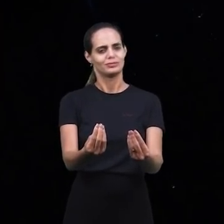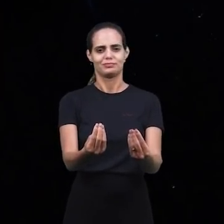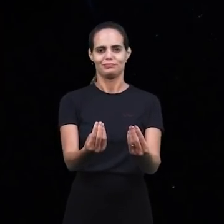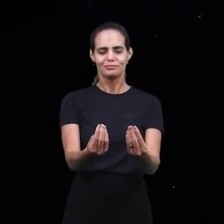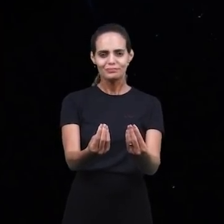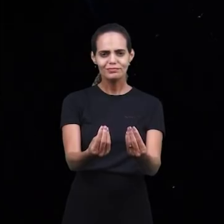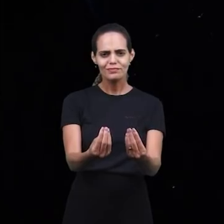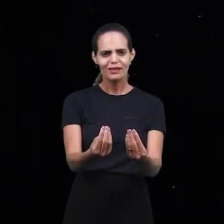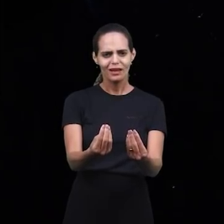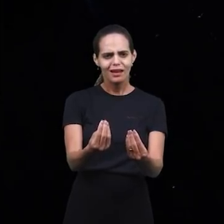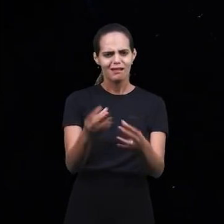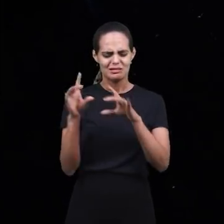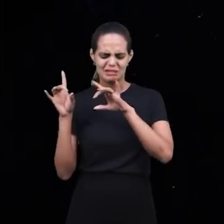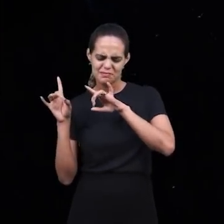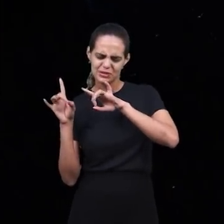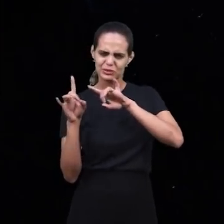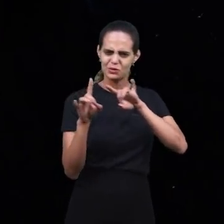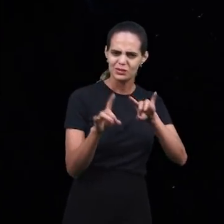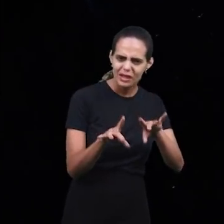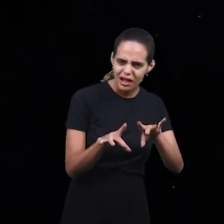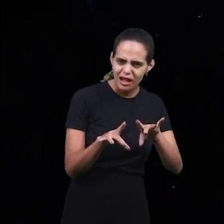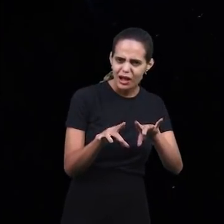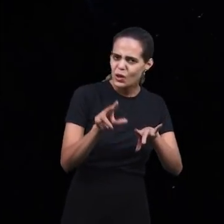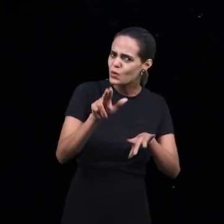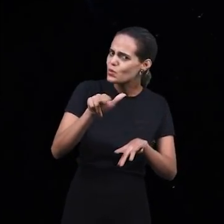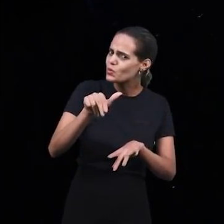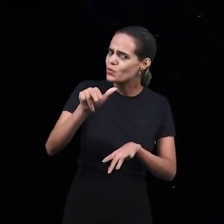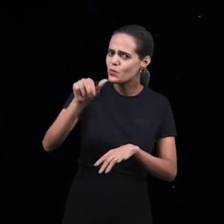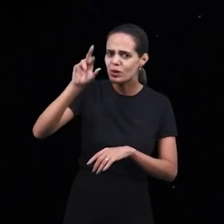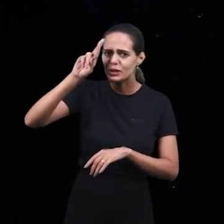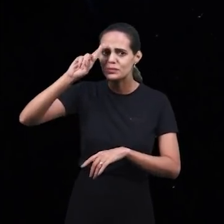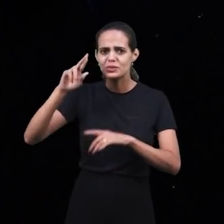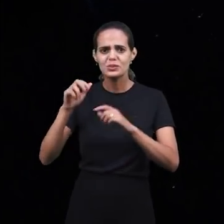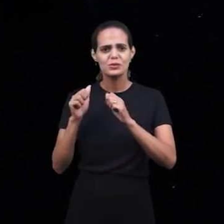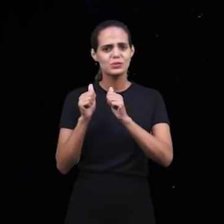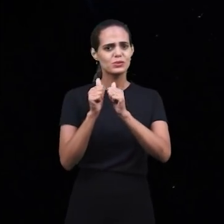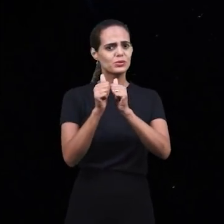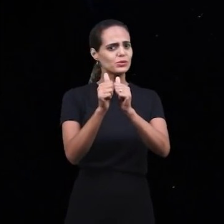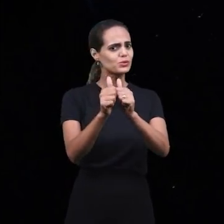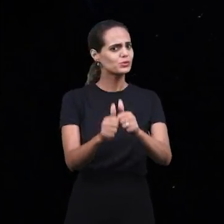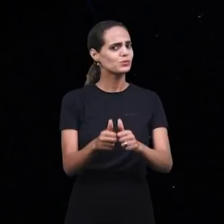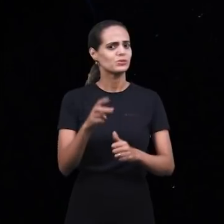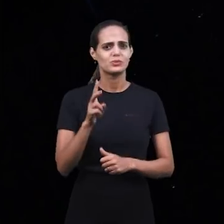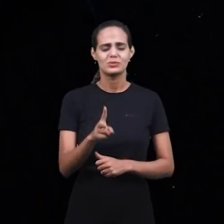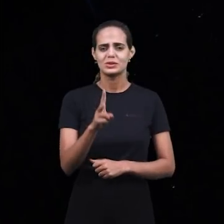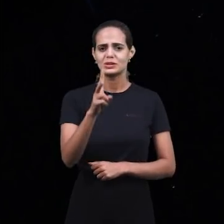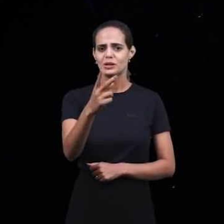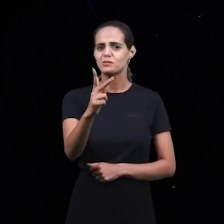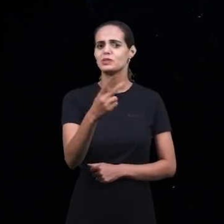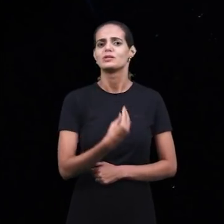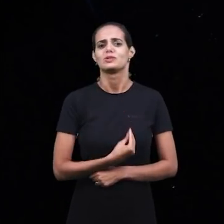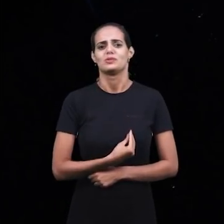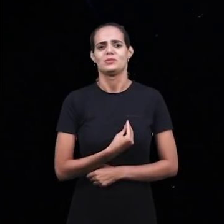dou, não te deixarei, diz o Senhor.